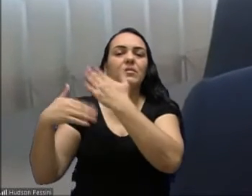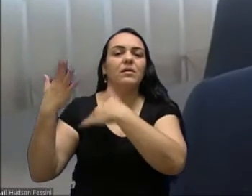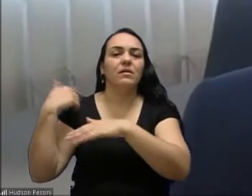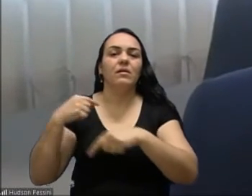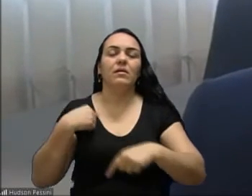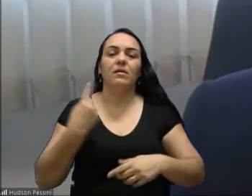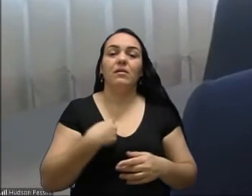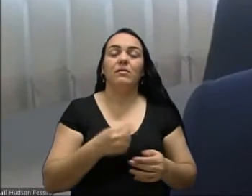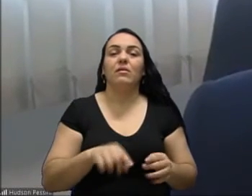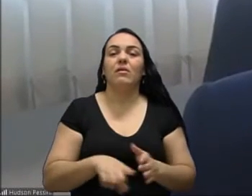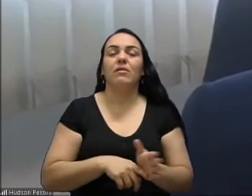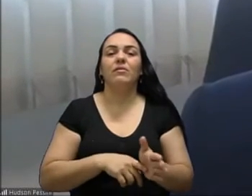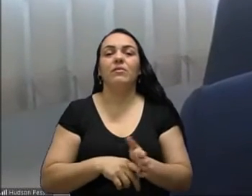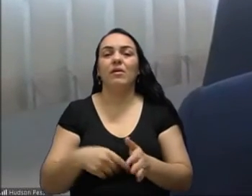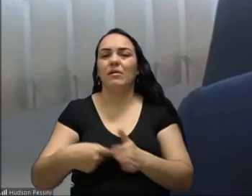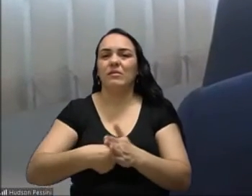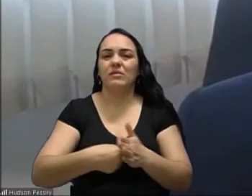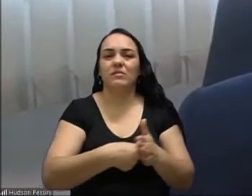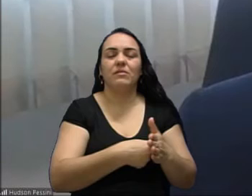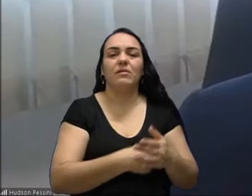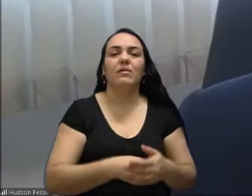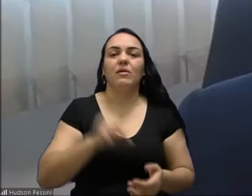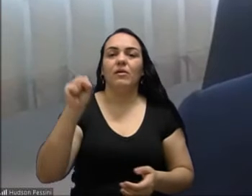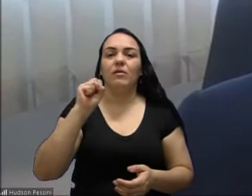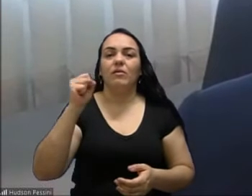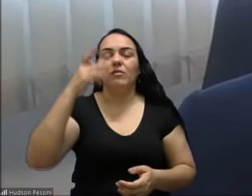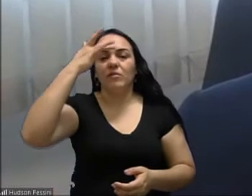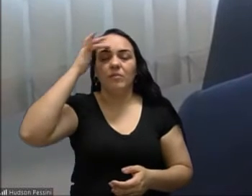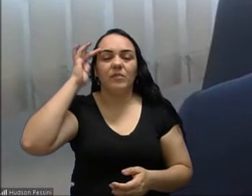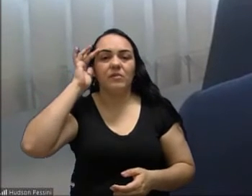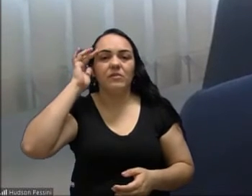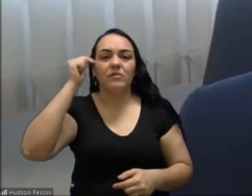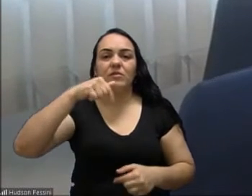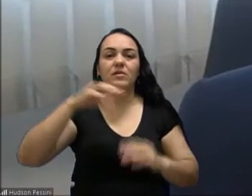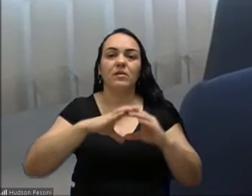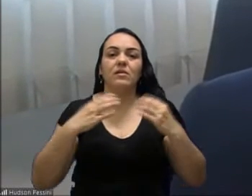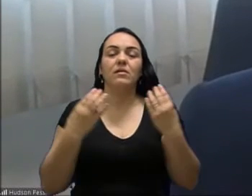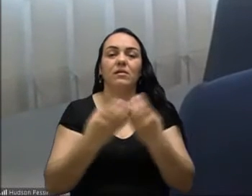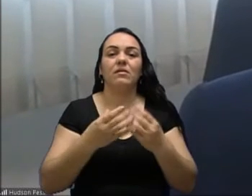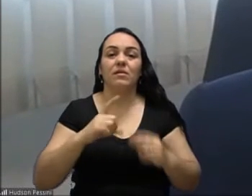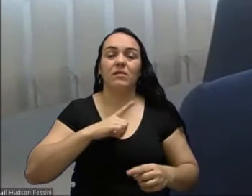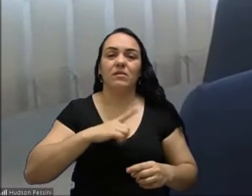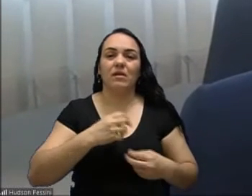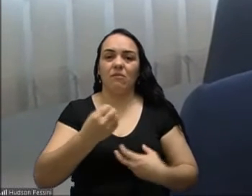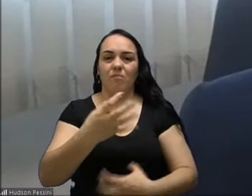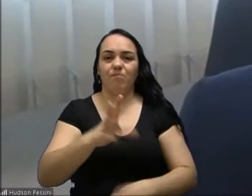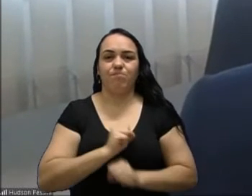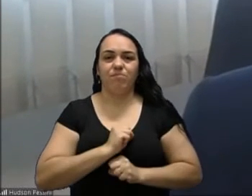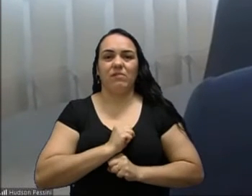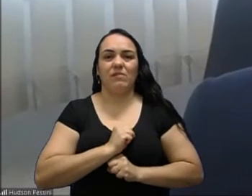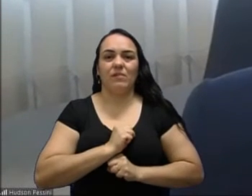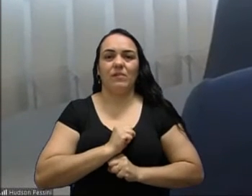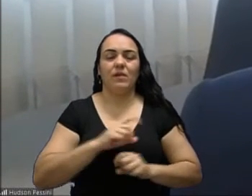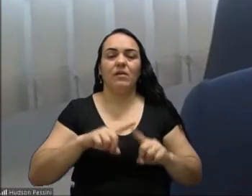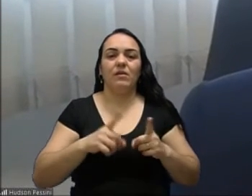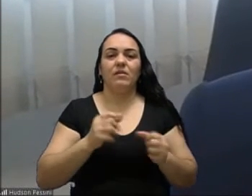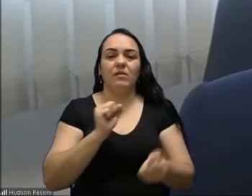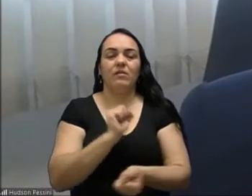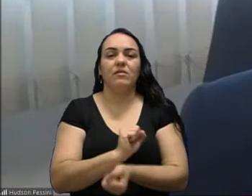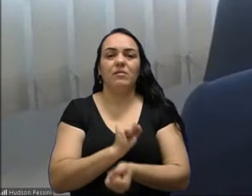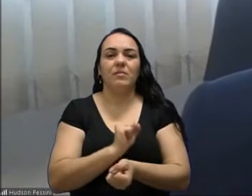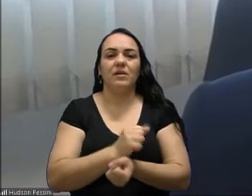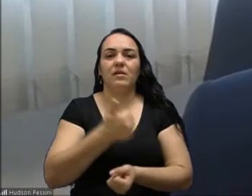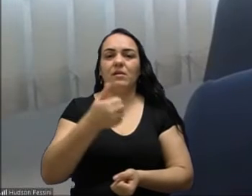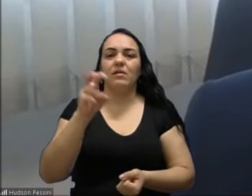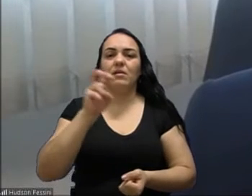fizemos testes oito pessoas na câmara foram constatadas com covid-19 e ficou-se de esperar quinze